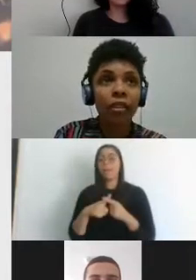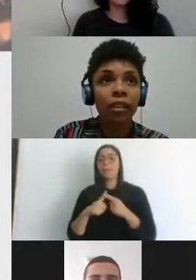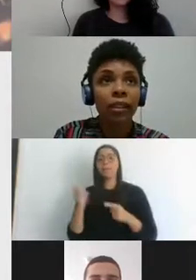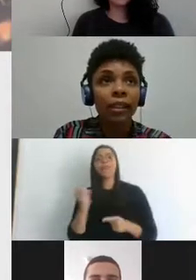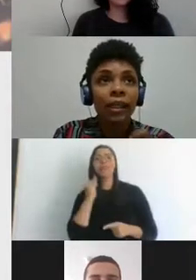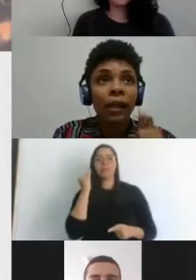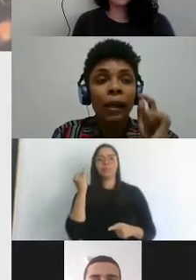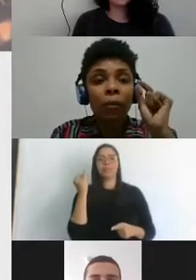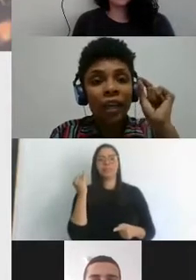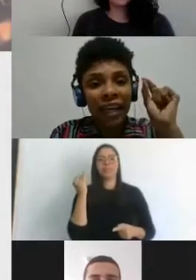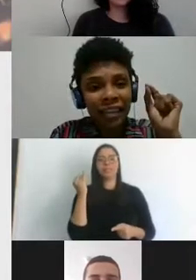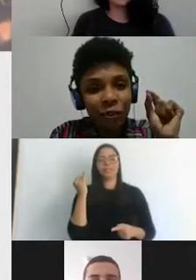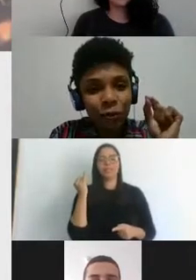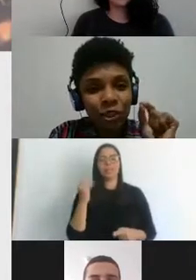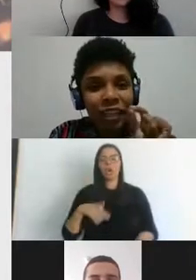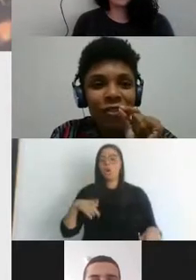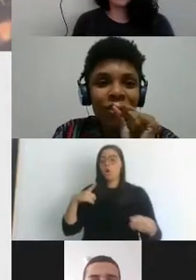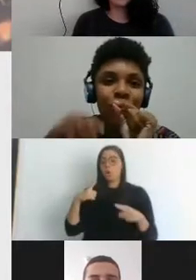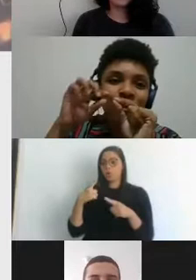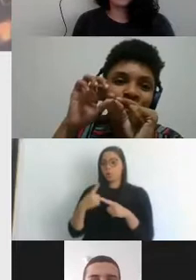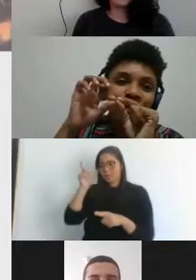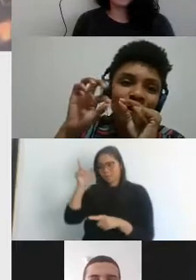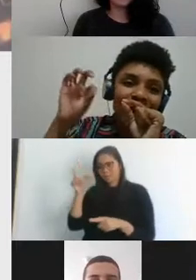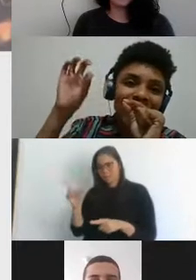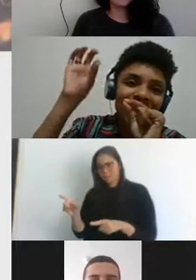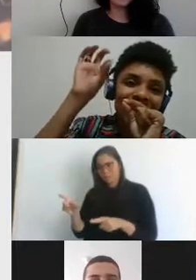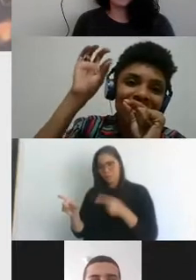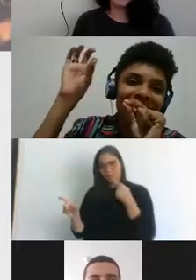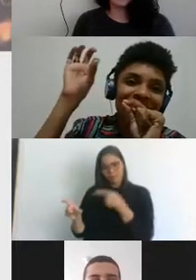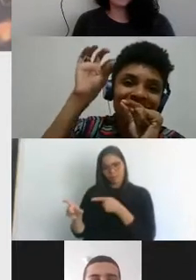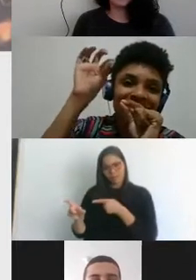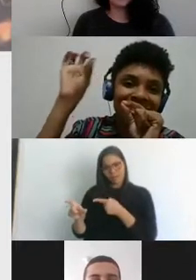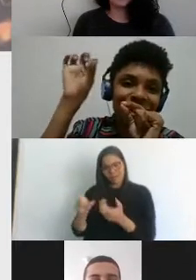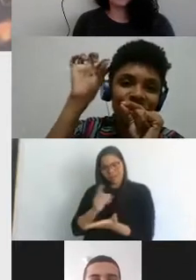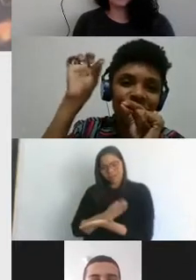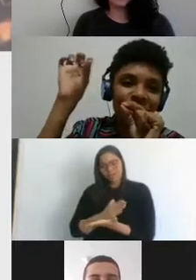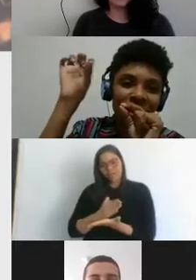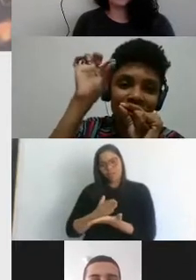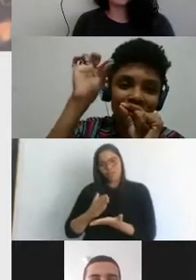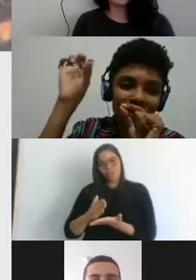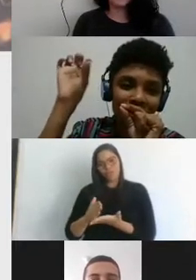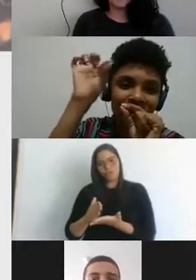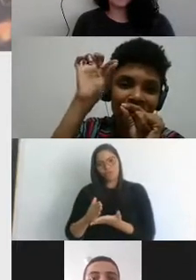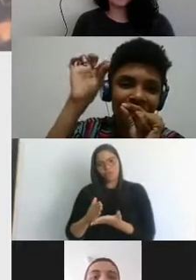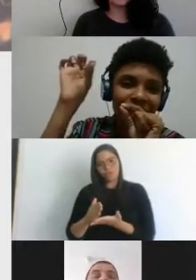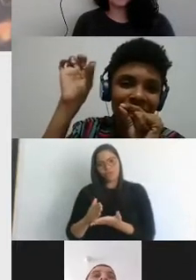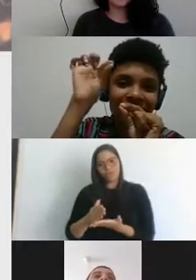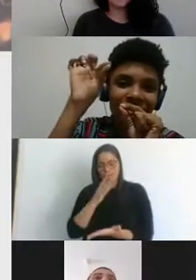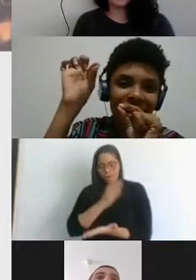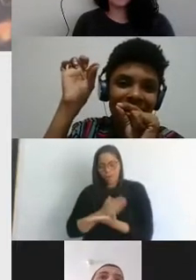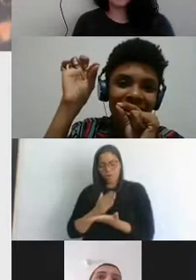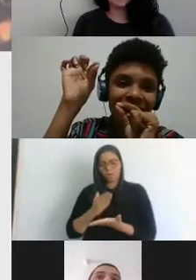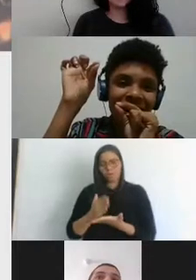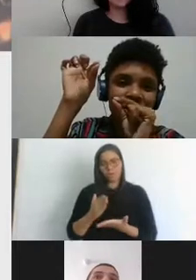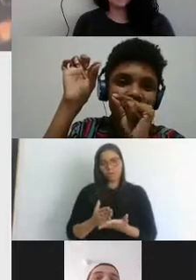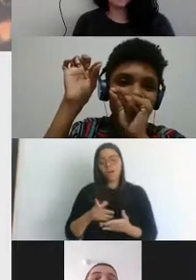marcar porque esse sujeitos Eles continuam aqui ó na estrutura e o